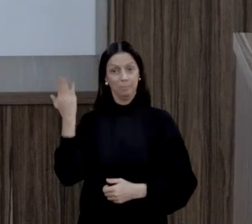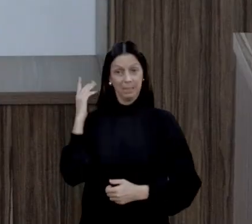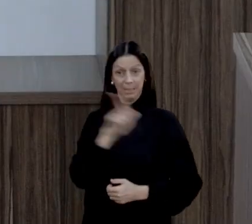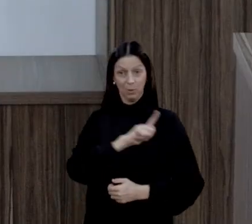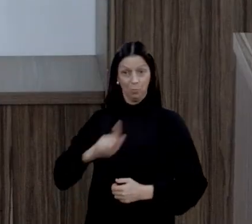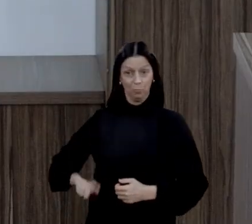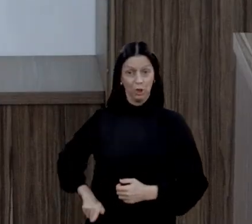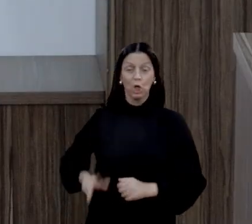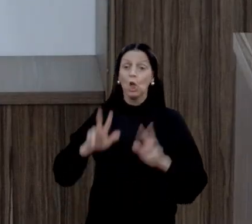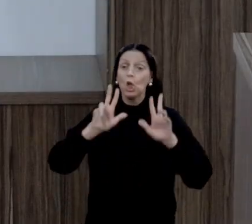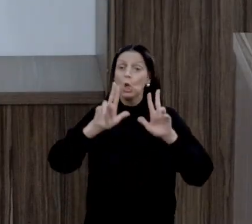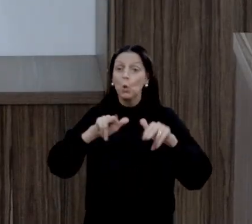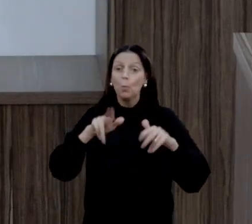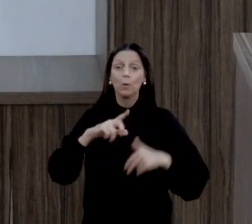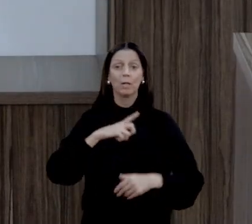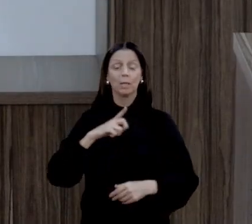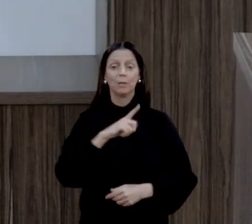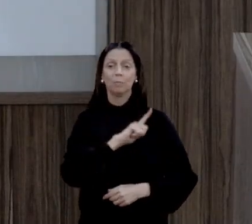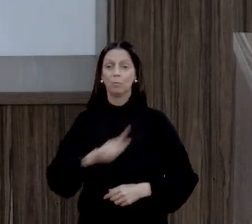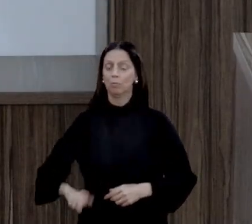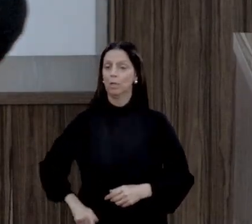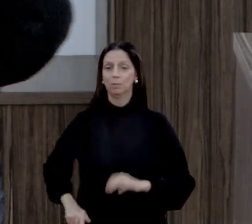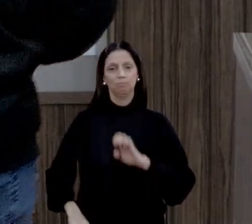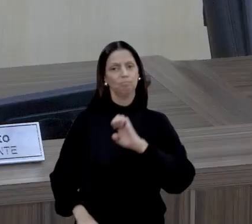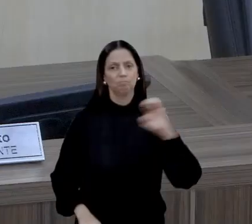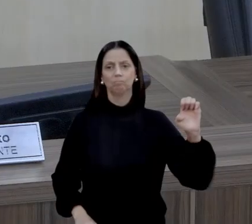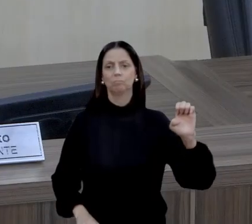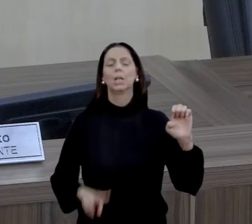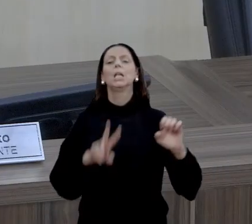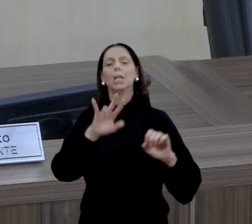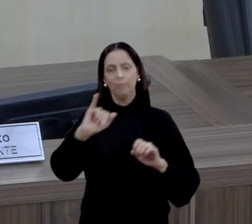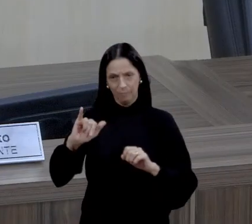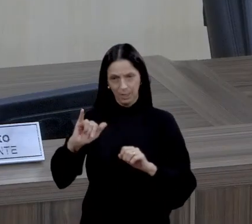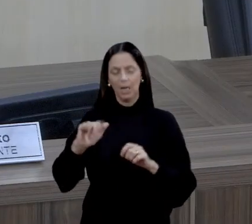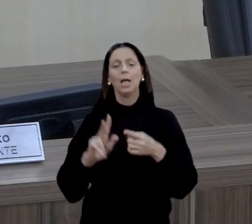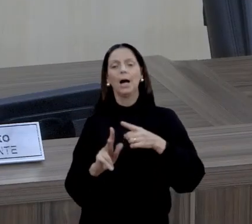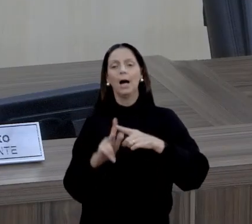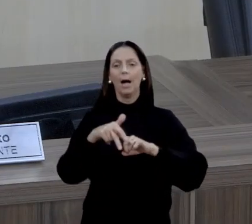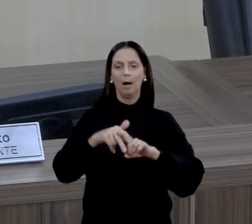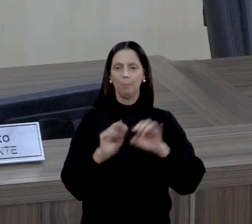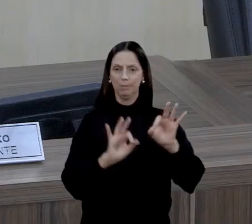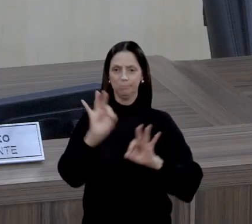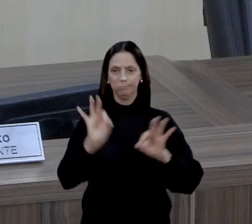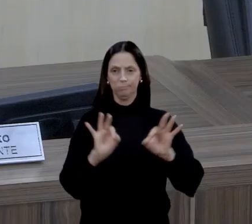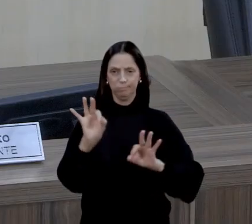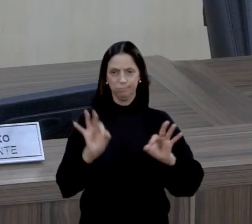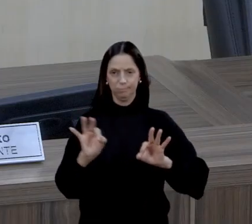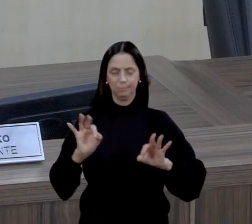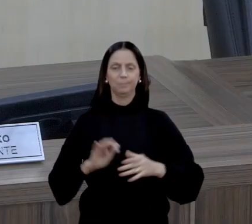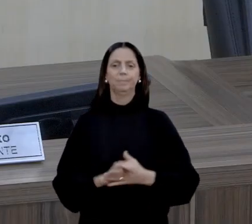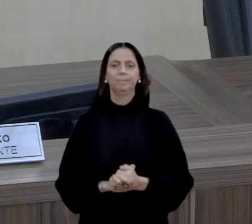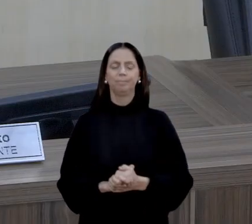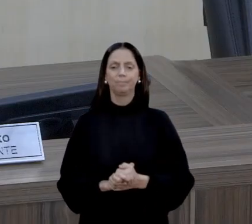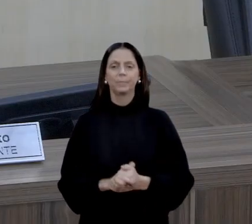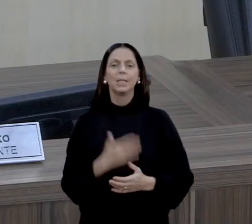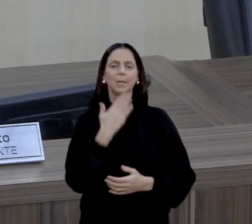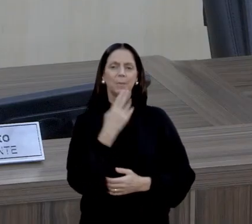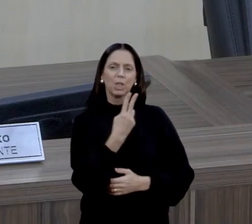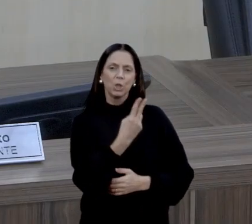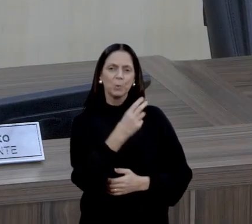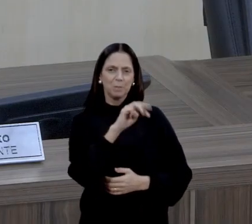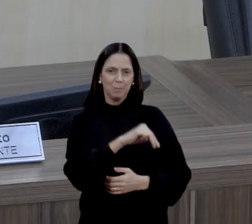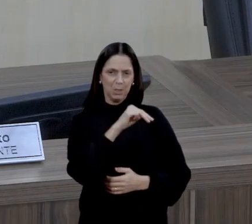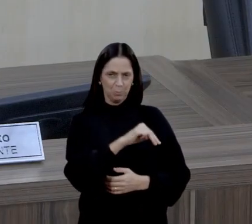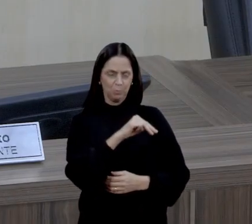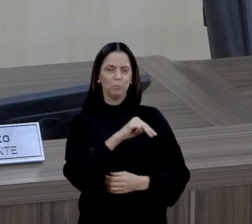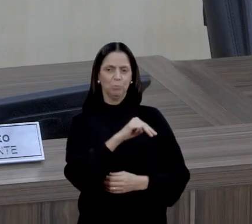esquerda, vai fazer a sua parte. Vereador, então, mais 2 minutos só para concluir, devido a 2 à parte ali, o vereador Adriano agora vai falar